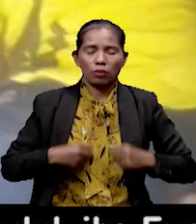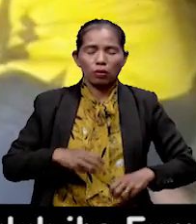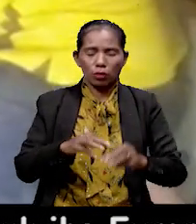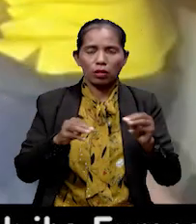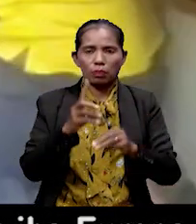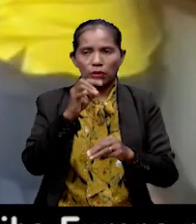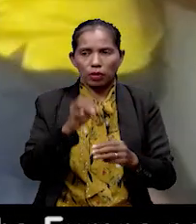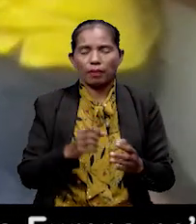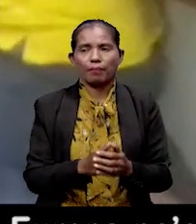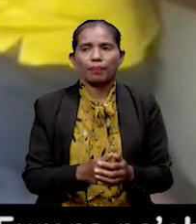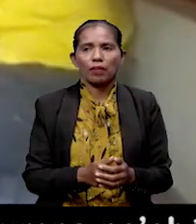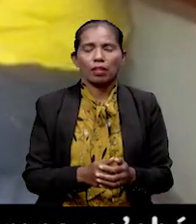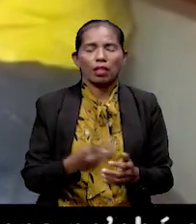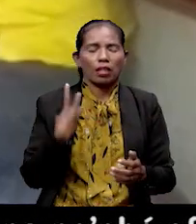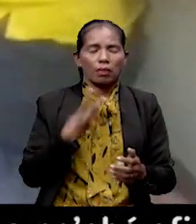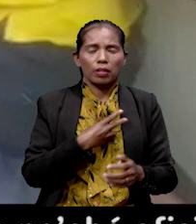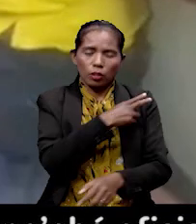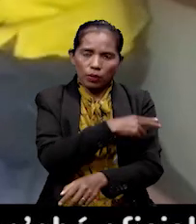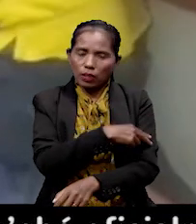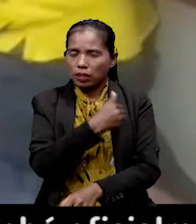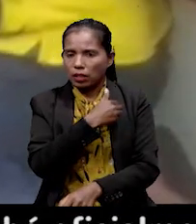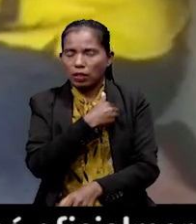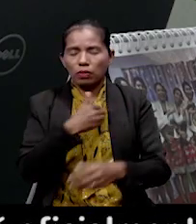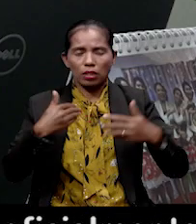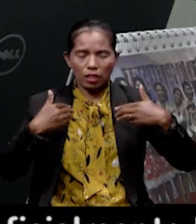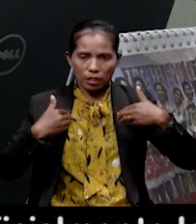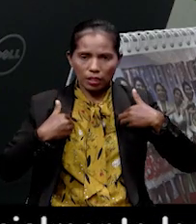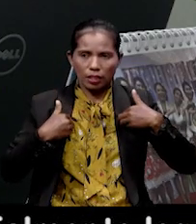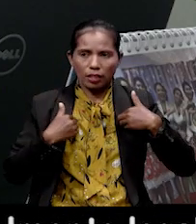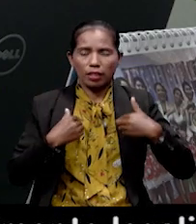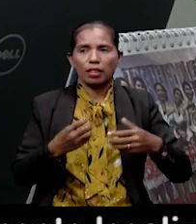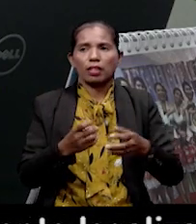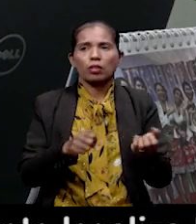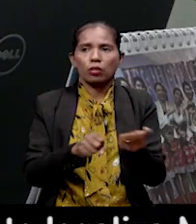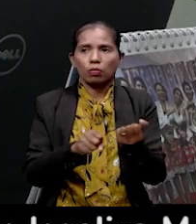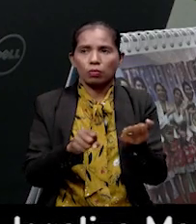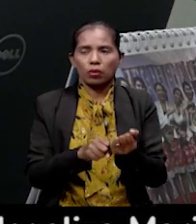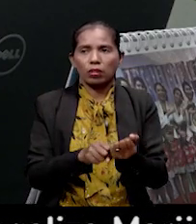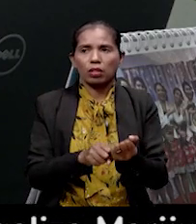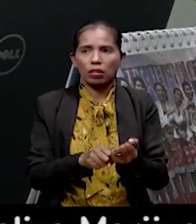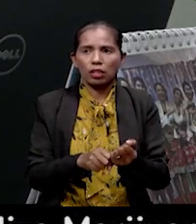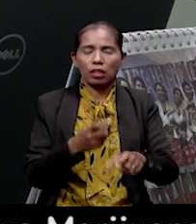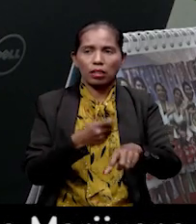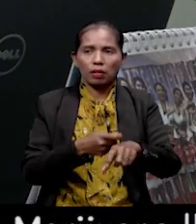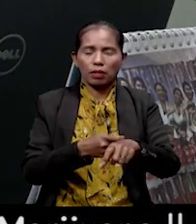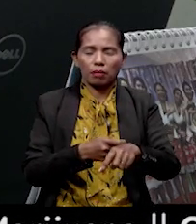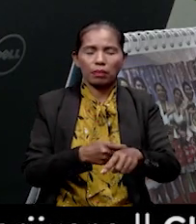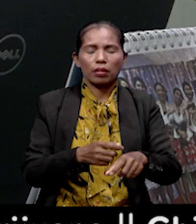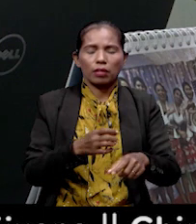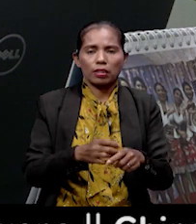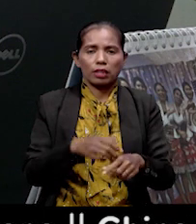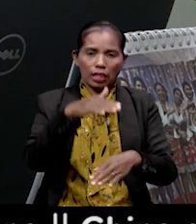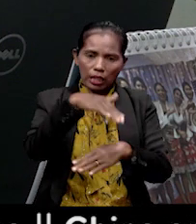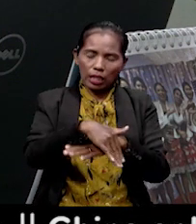Comoro rasik sidau iha generator ne be hodi be. Hodi be le suporta wen hira iha tempo ahimate